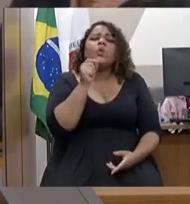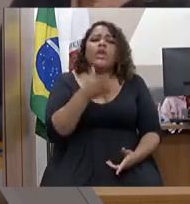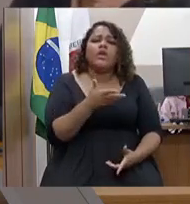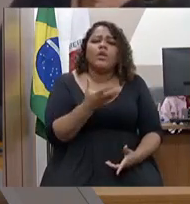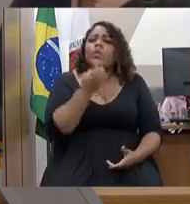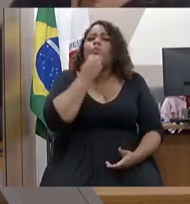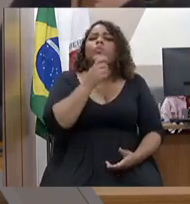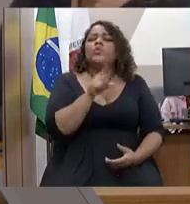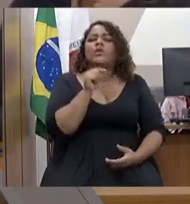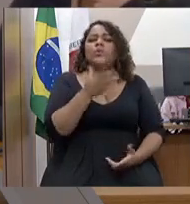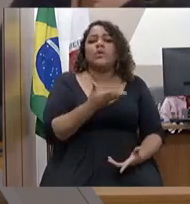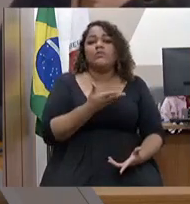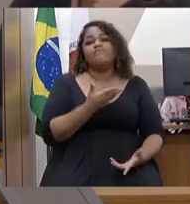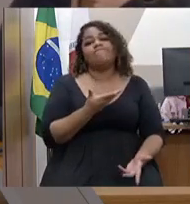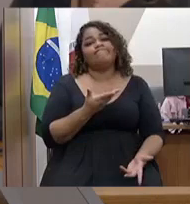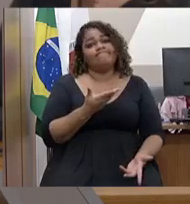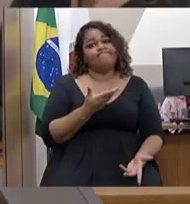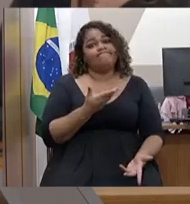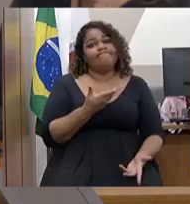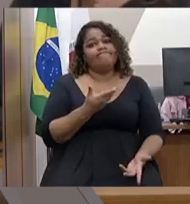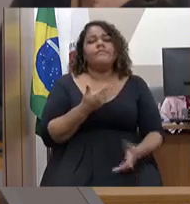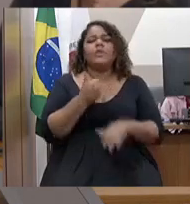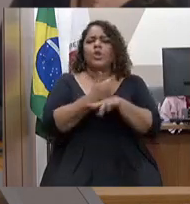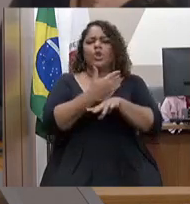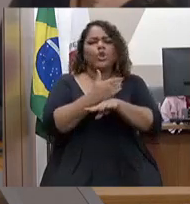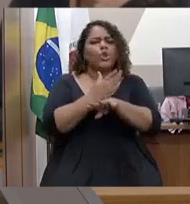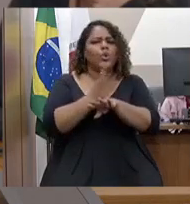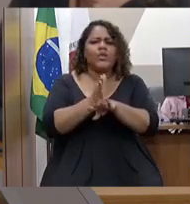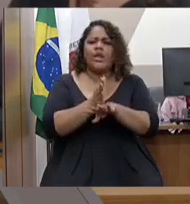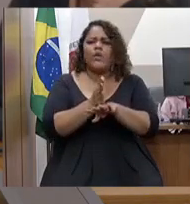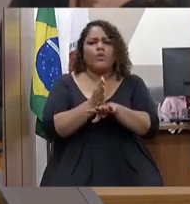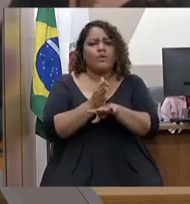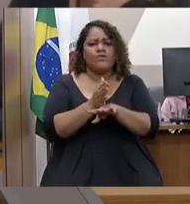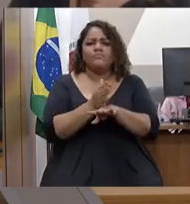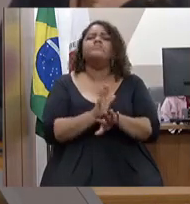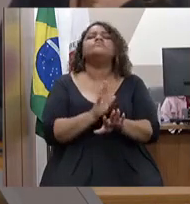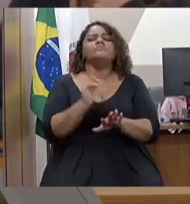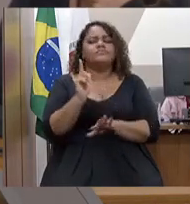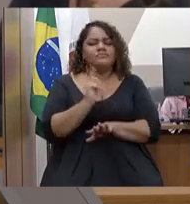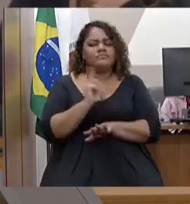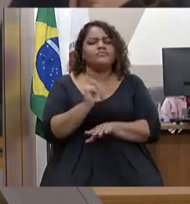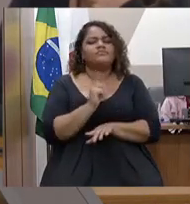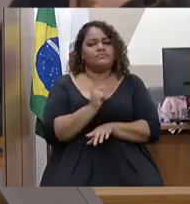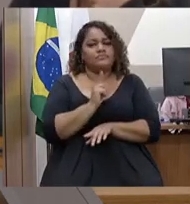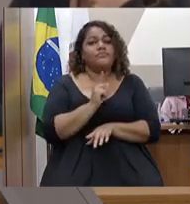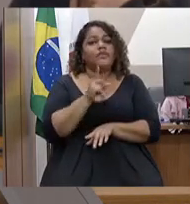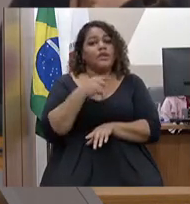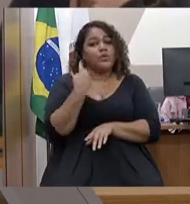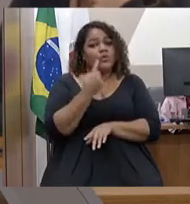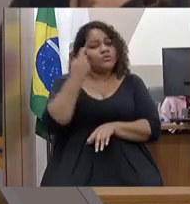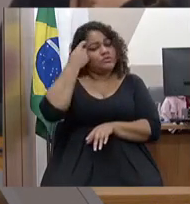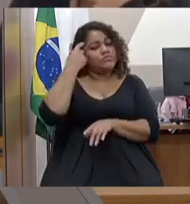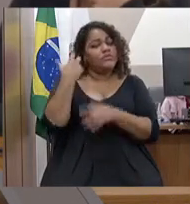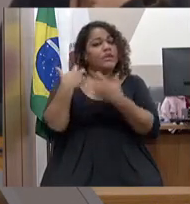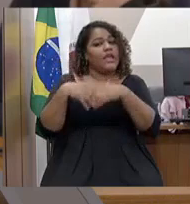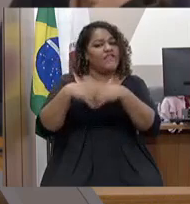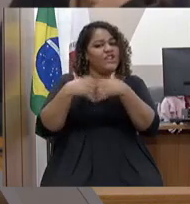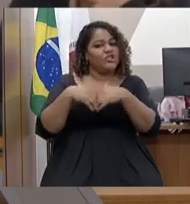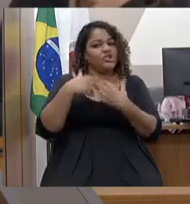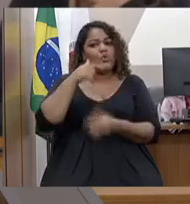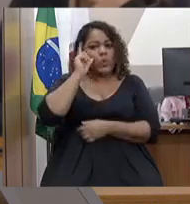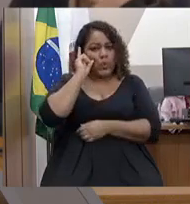todo instante todo momento e não há uma das coisas que a gente refletiu ontem com a comissão de trabalho